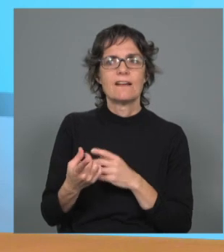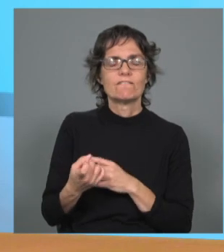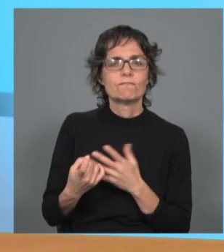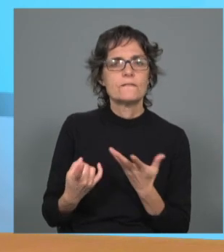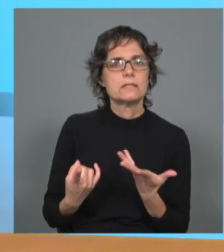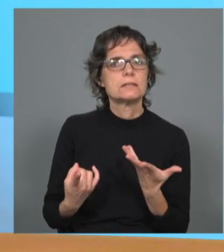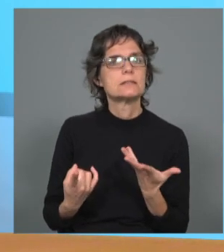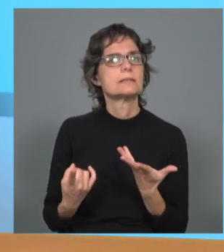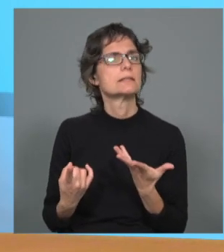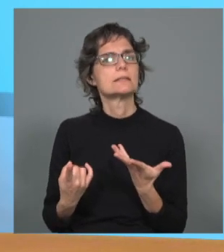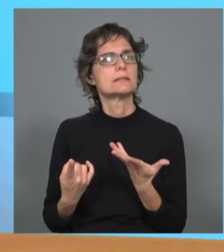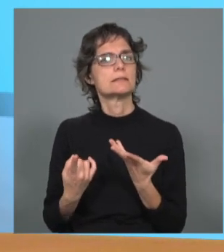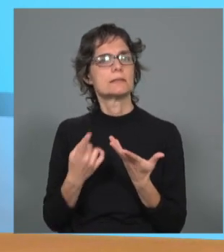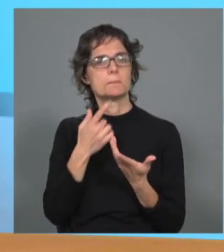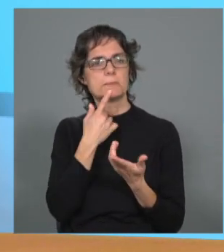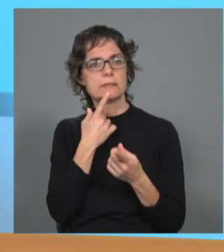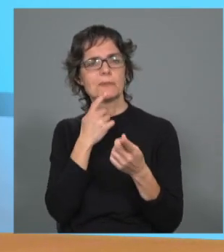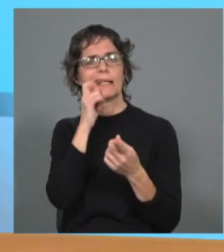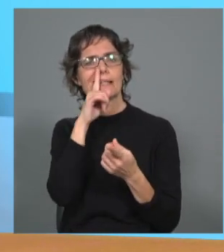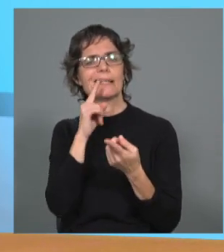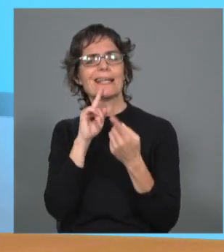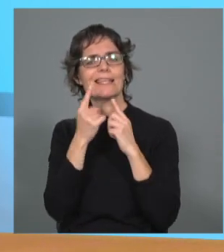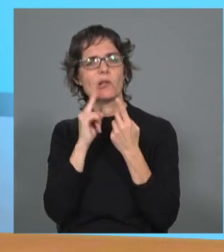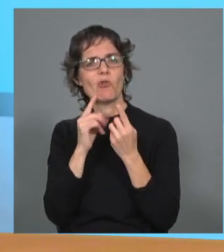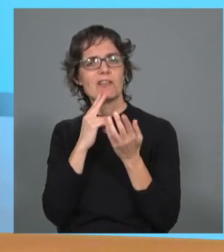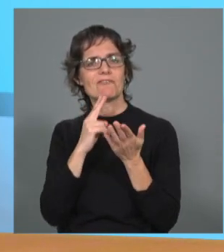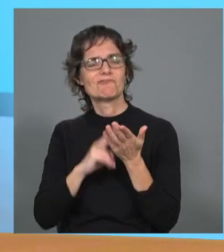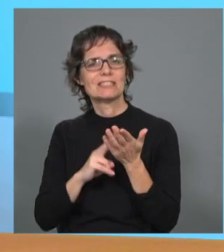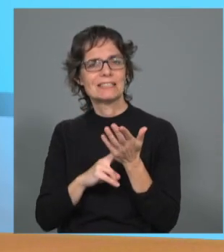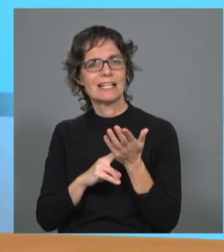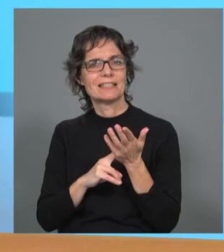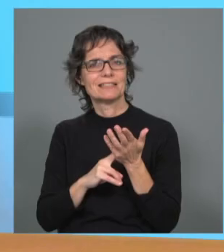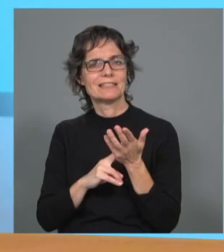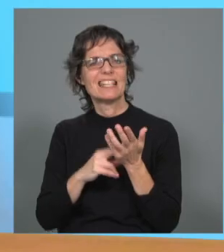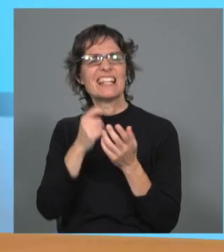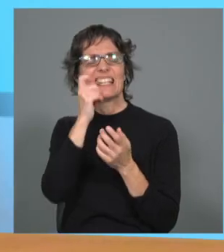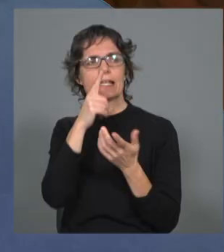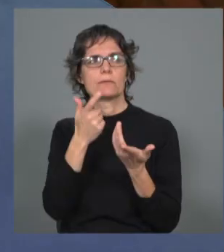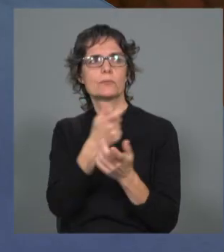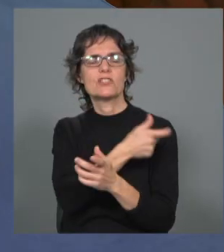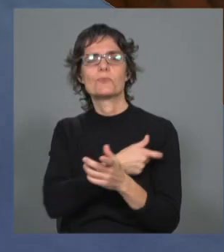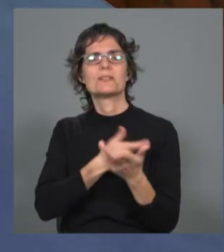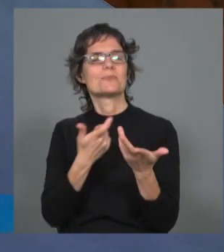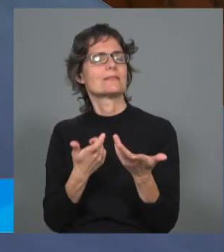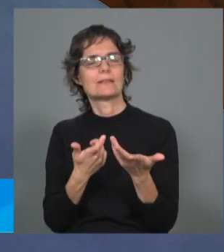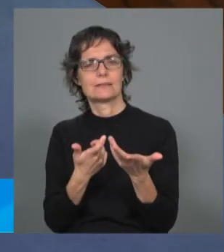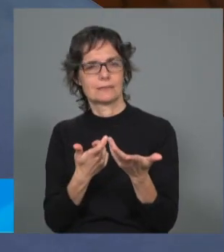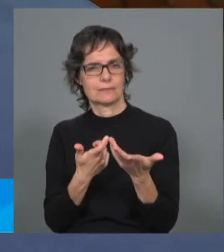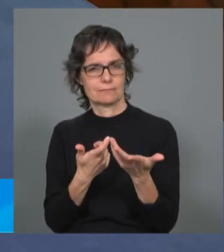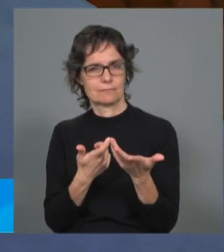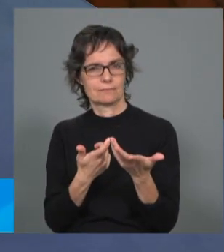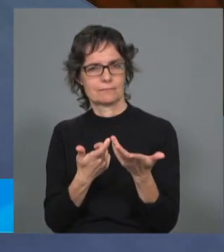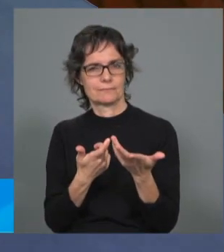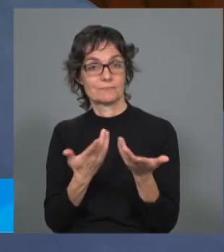quem são os interlocutores. E, portanto, não é sempre, isto é, são